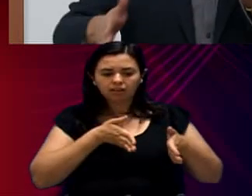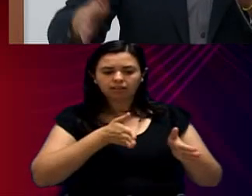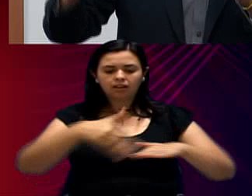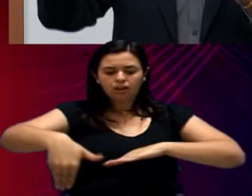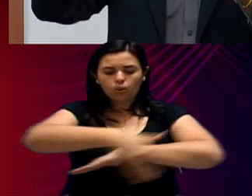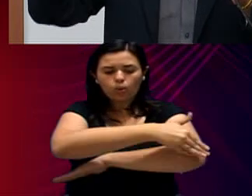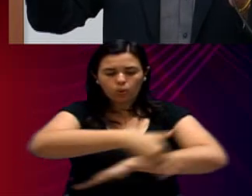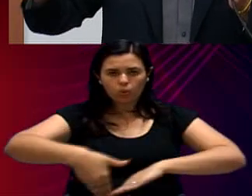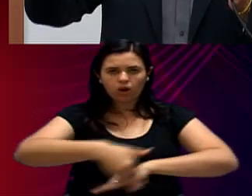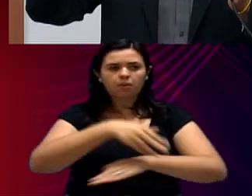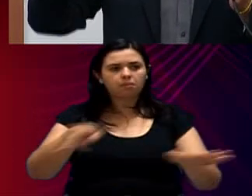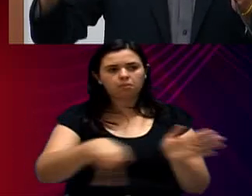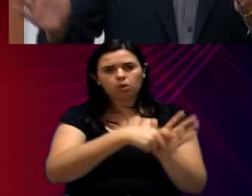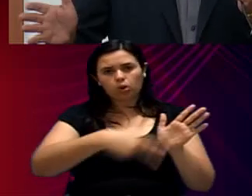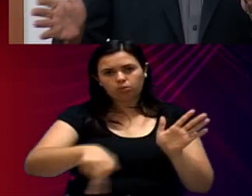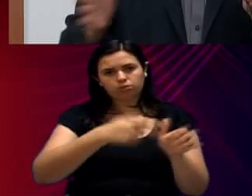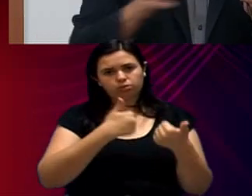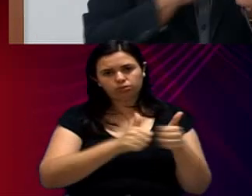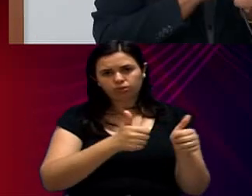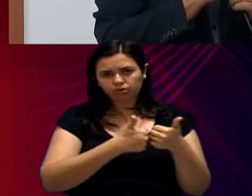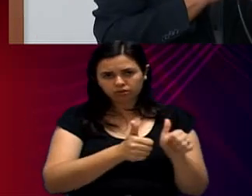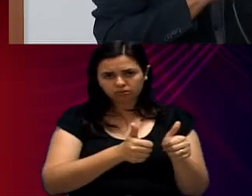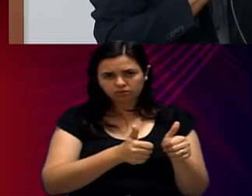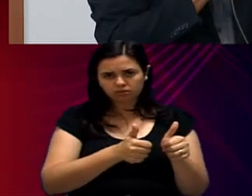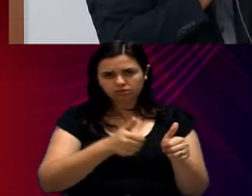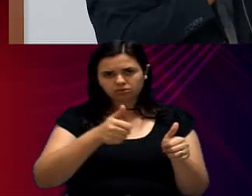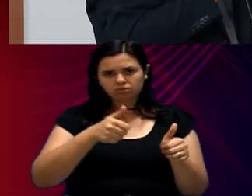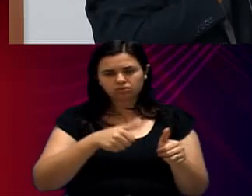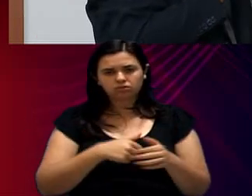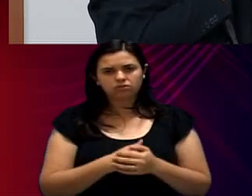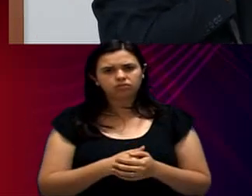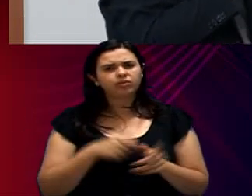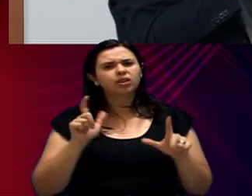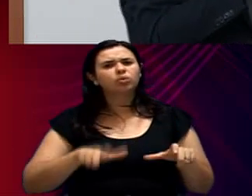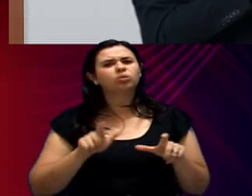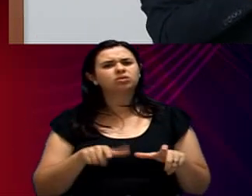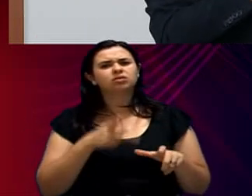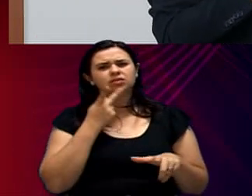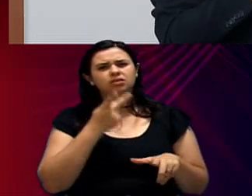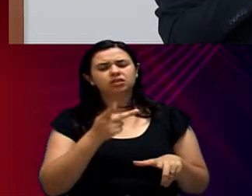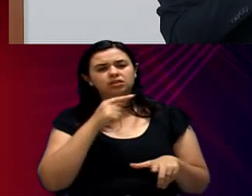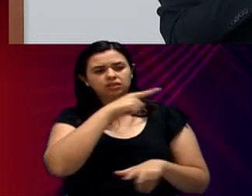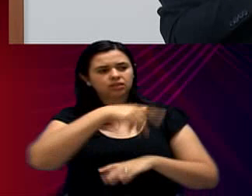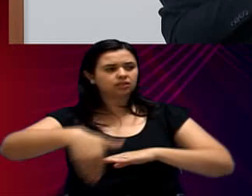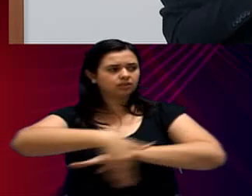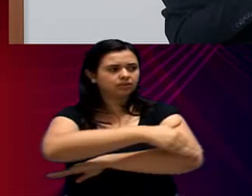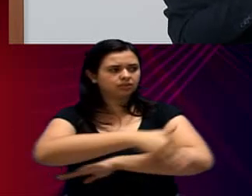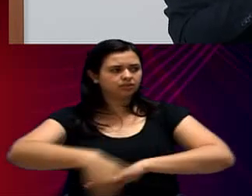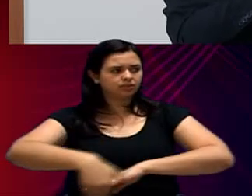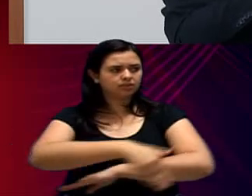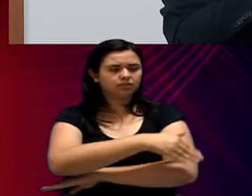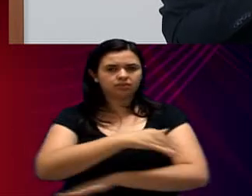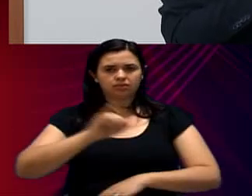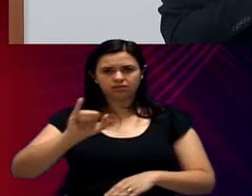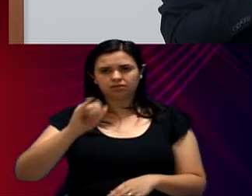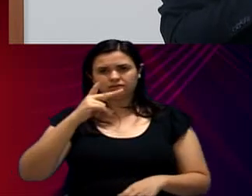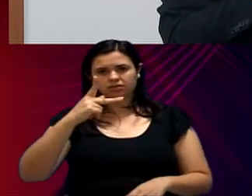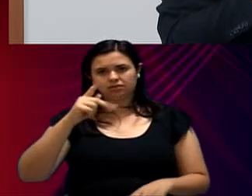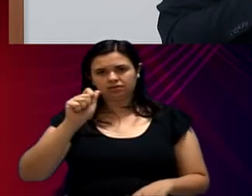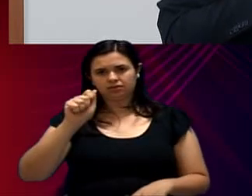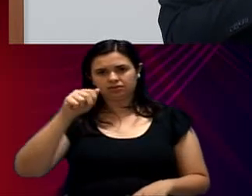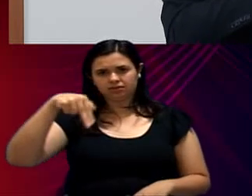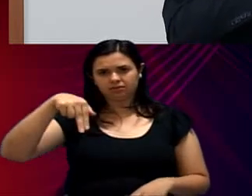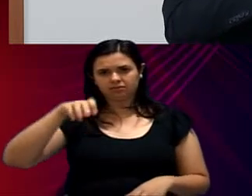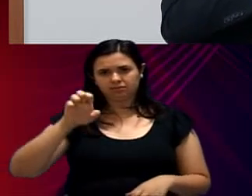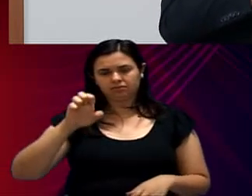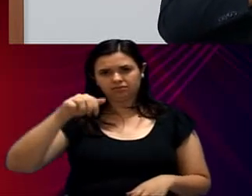canaletão exclusivo para o ônibus. Viu? Aqui não. Aonde o senhor tá falando? Avenida Ipanema. Curitiba, cidade planejada. Com o BRT,